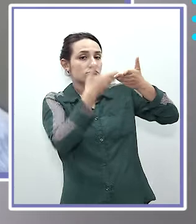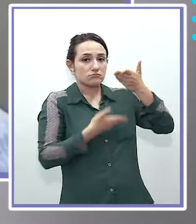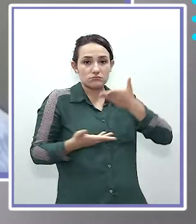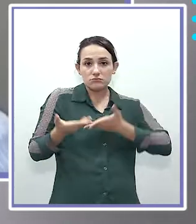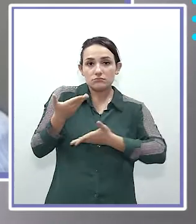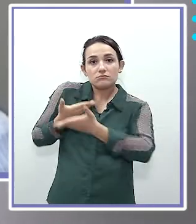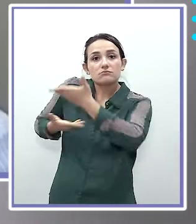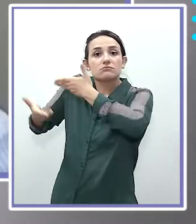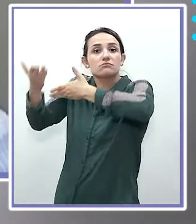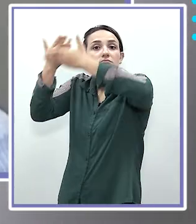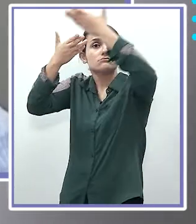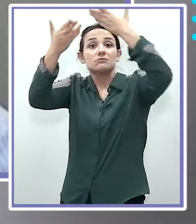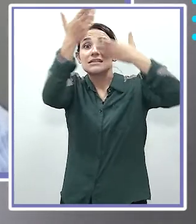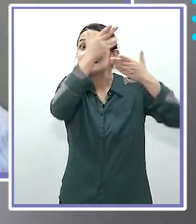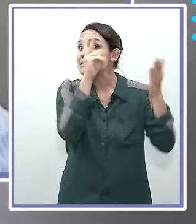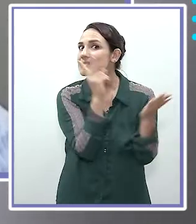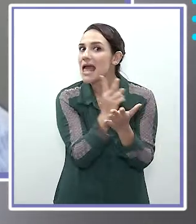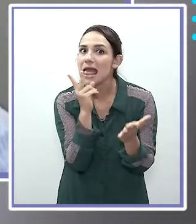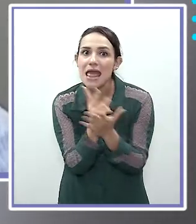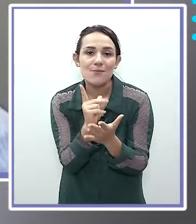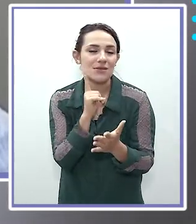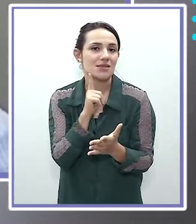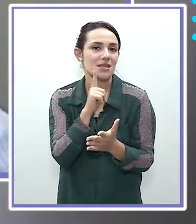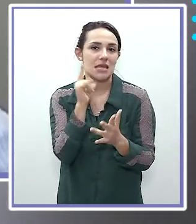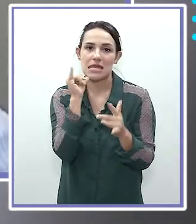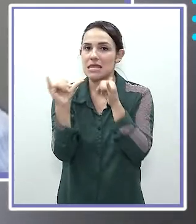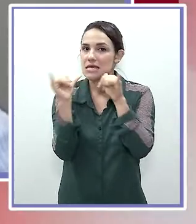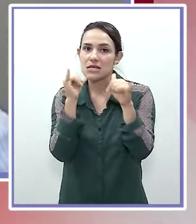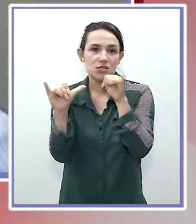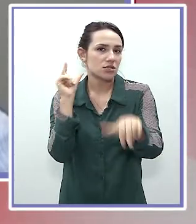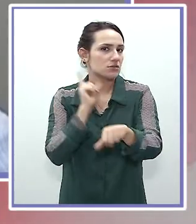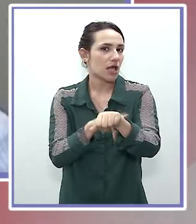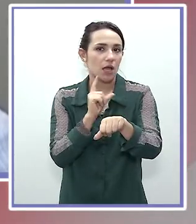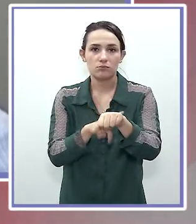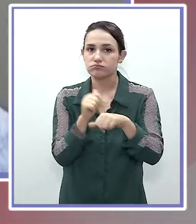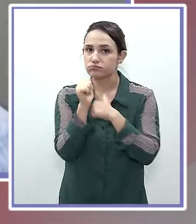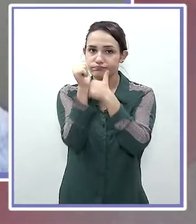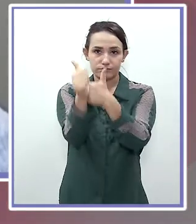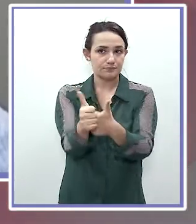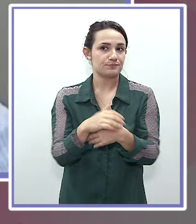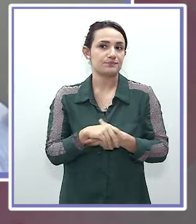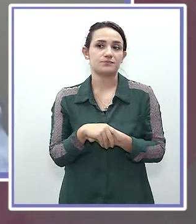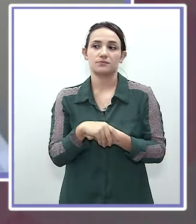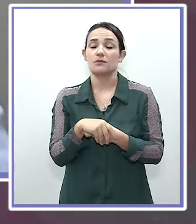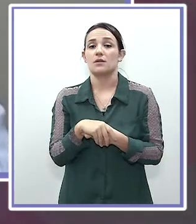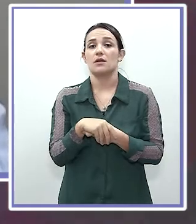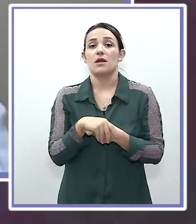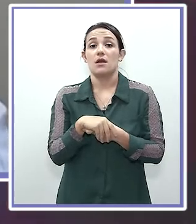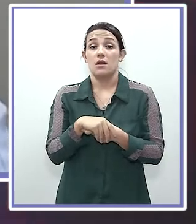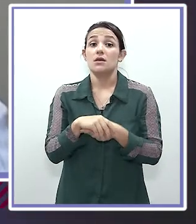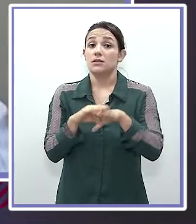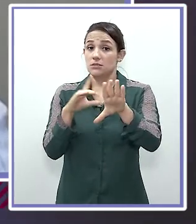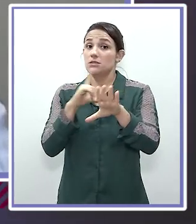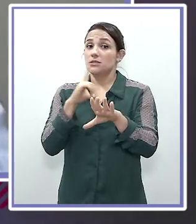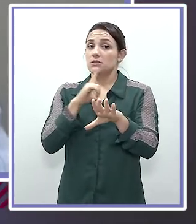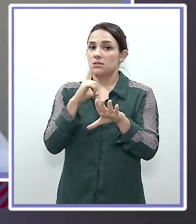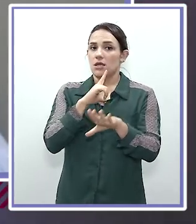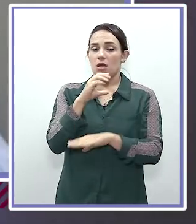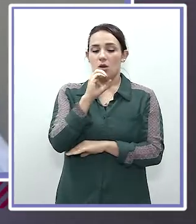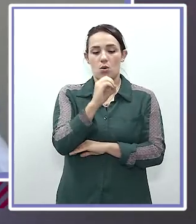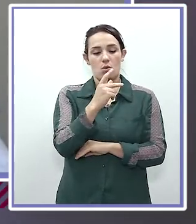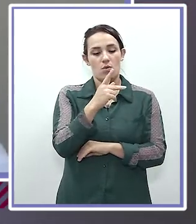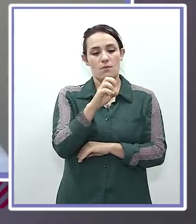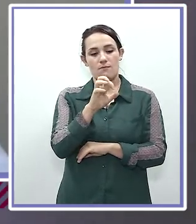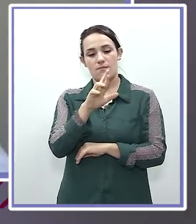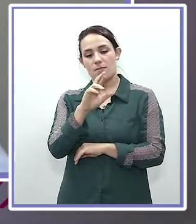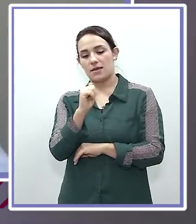entre os estados, entre as regiões, ele existe e é constante, é fundamental. Inclusive, o Operador Nacional